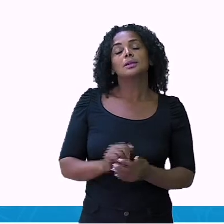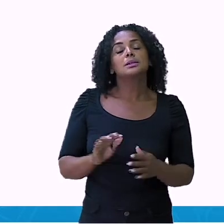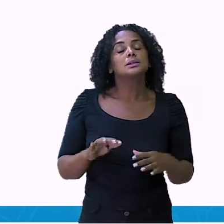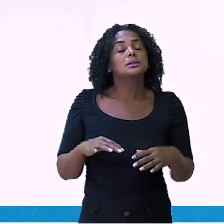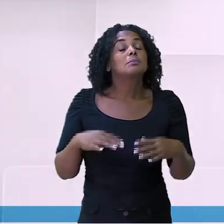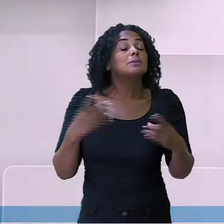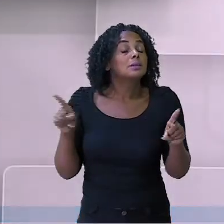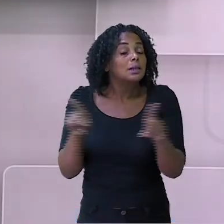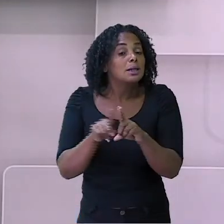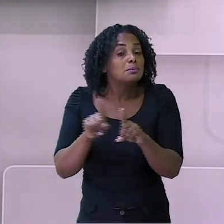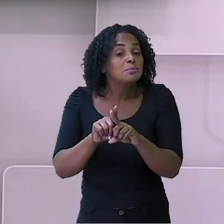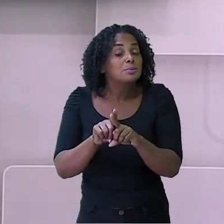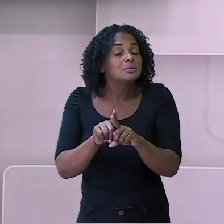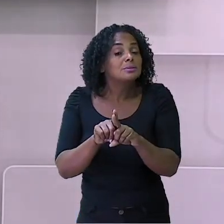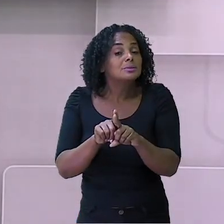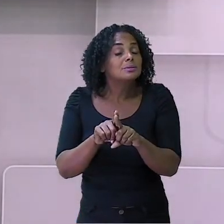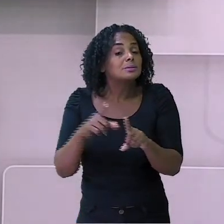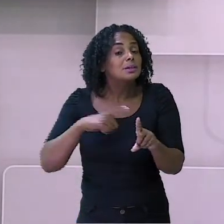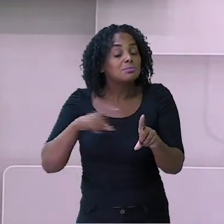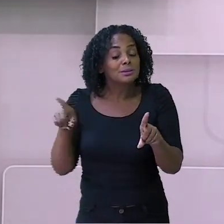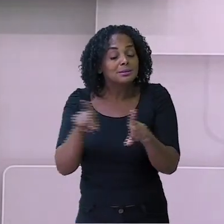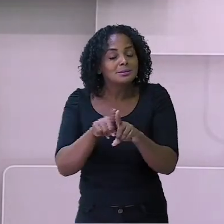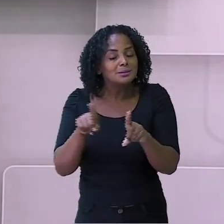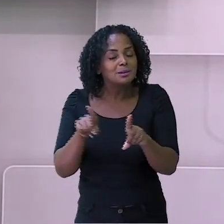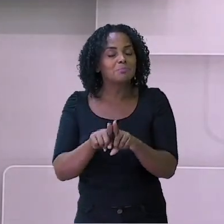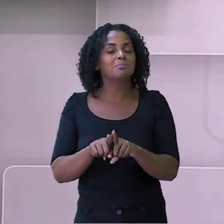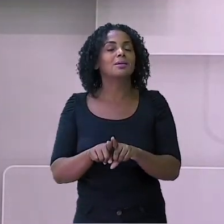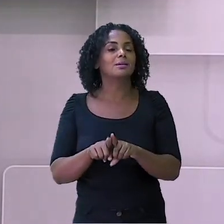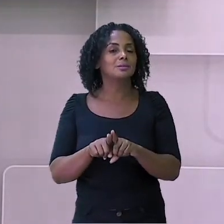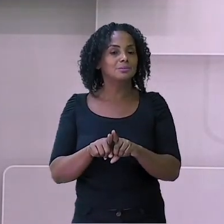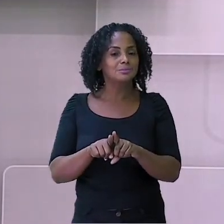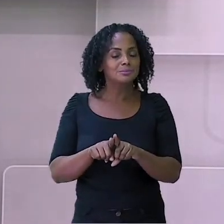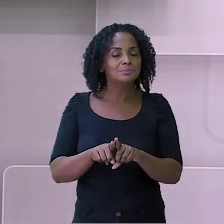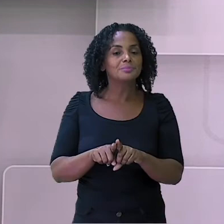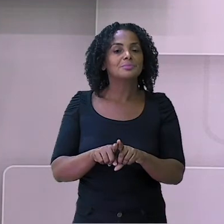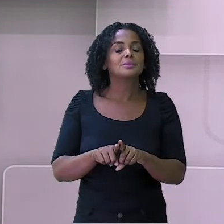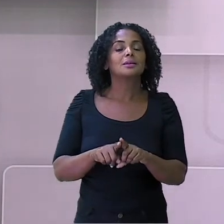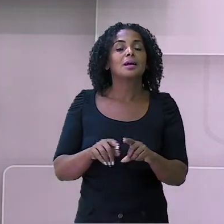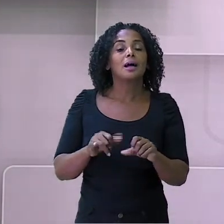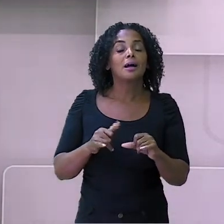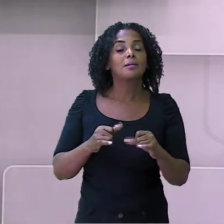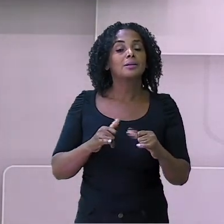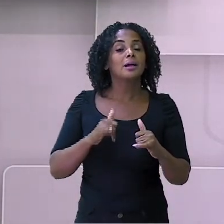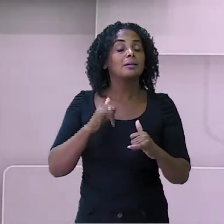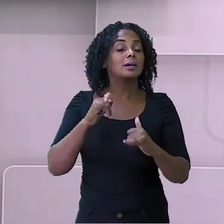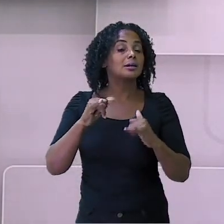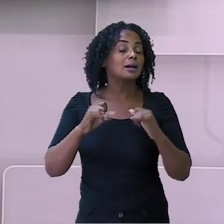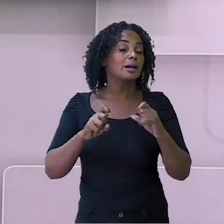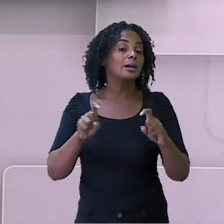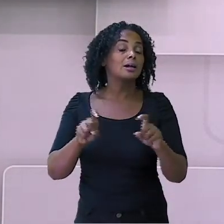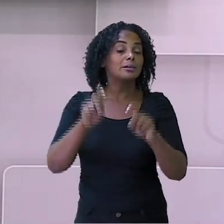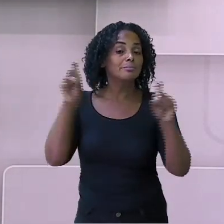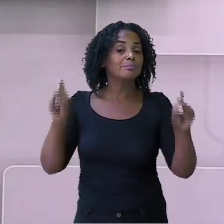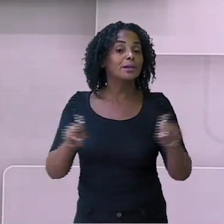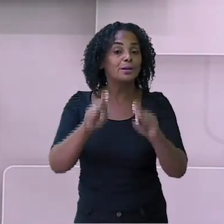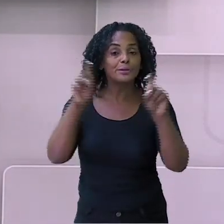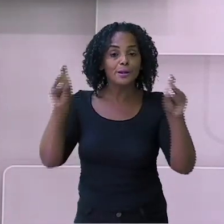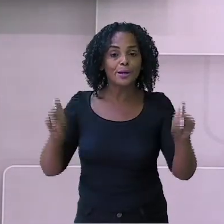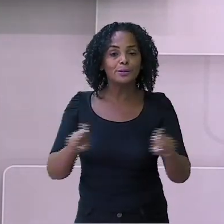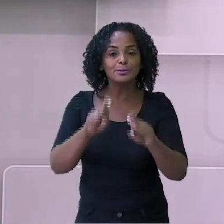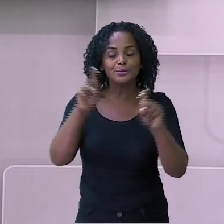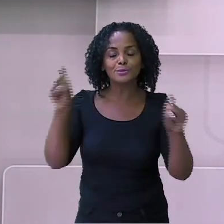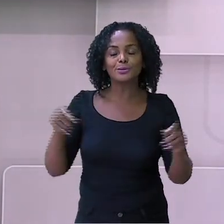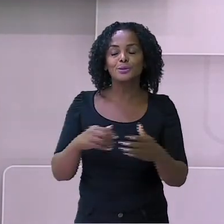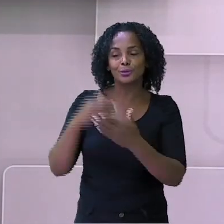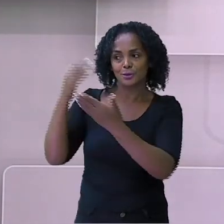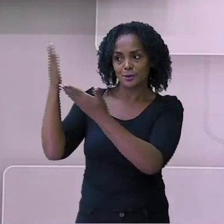importante, nós temos aí o comércio digital, que hoje está em alta, né? O que seria o comércio digital? Olha a figura